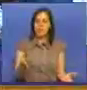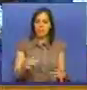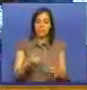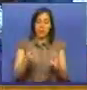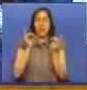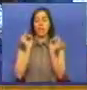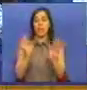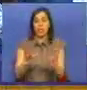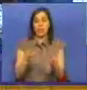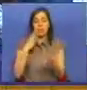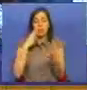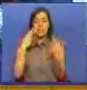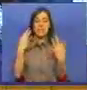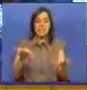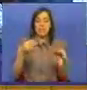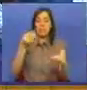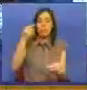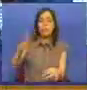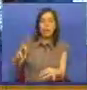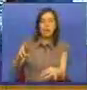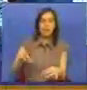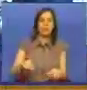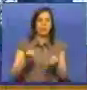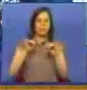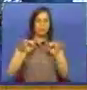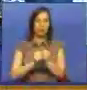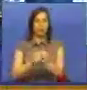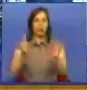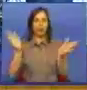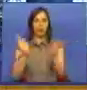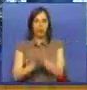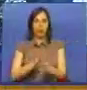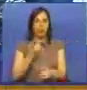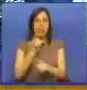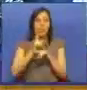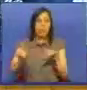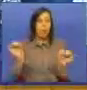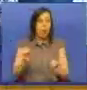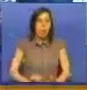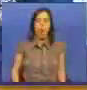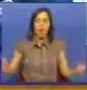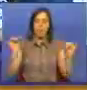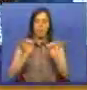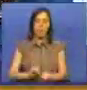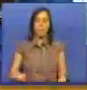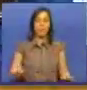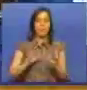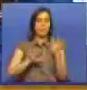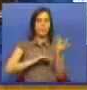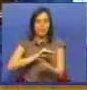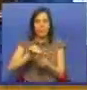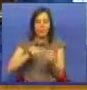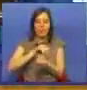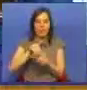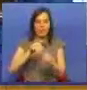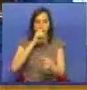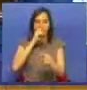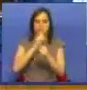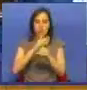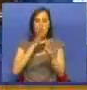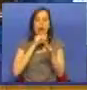os despedimentos simplex, são para todos sem exceção e vêm embrulhados na